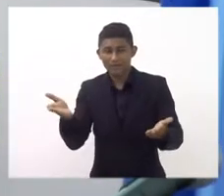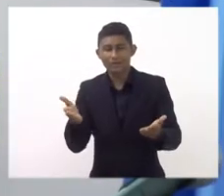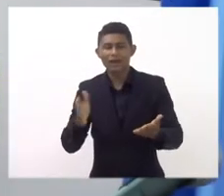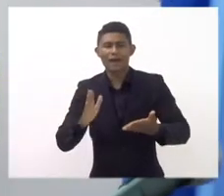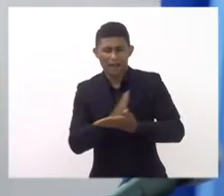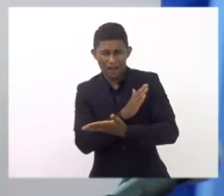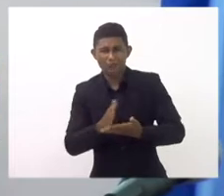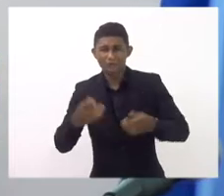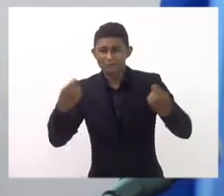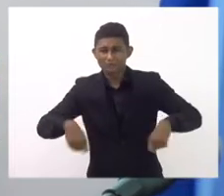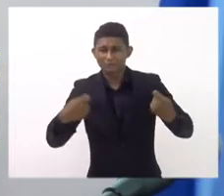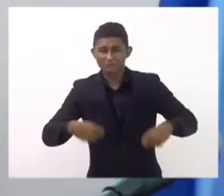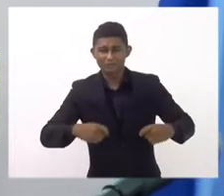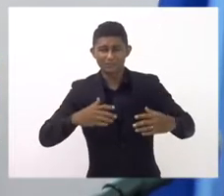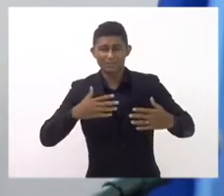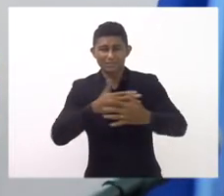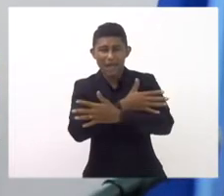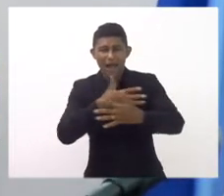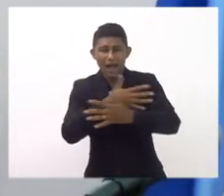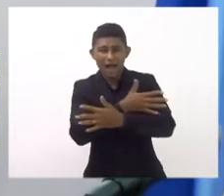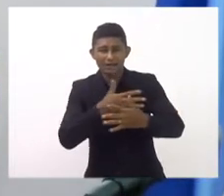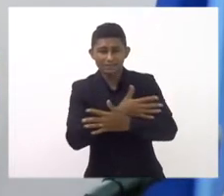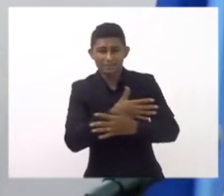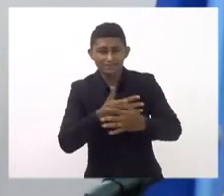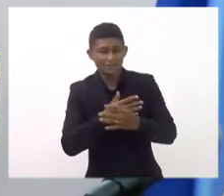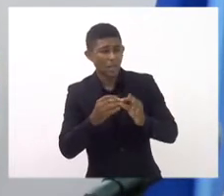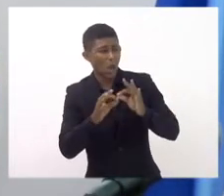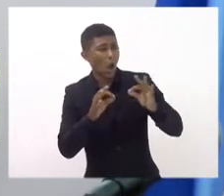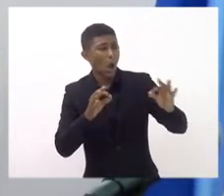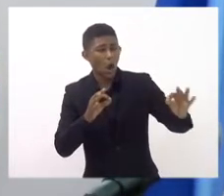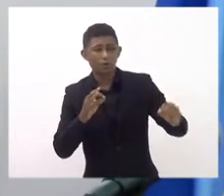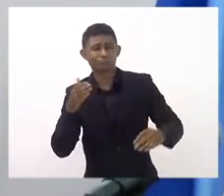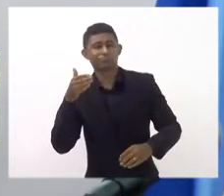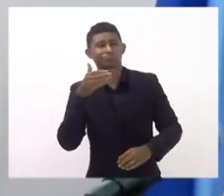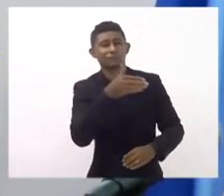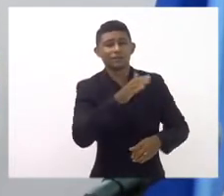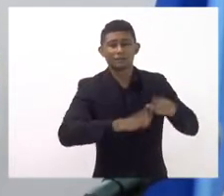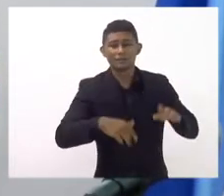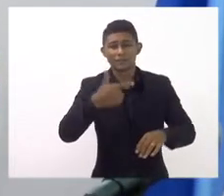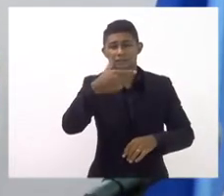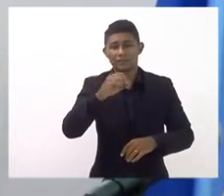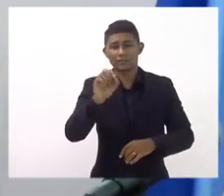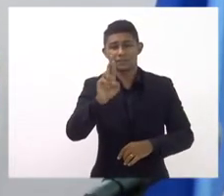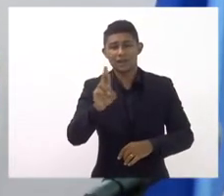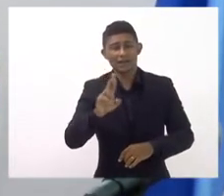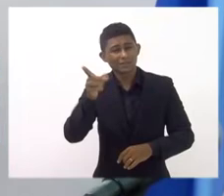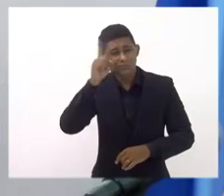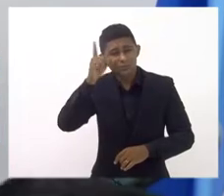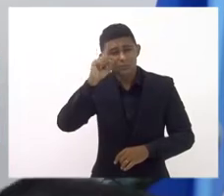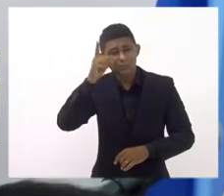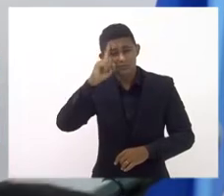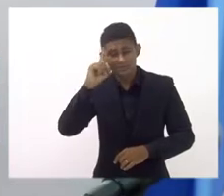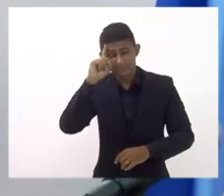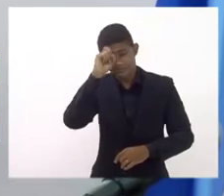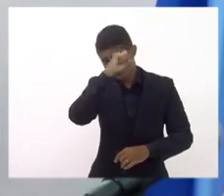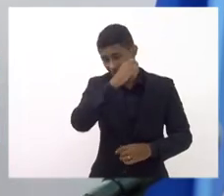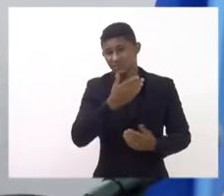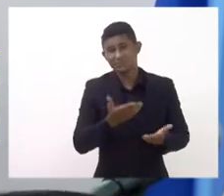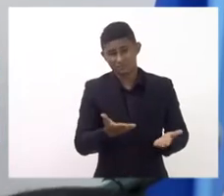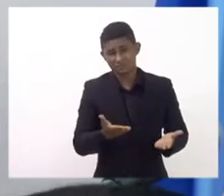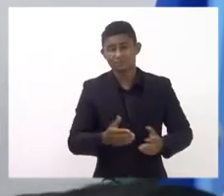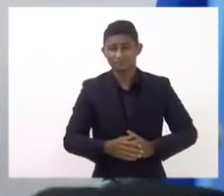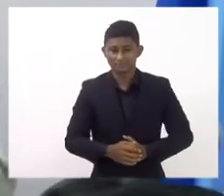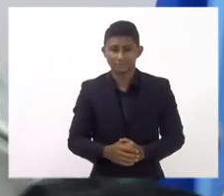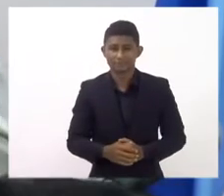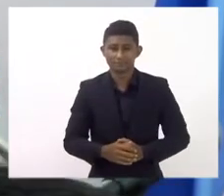muitas vezes chegam a quase R$20 por dia, o que, obviamente, deve onerar a política de assistência estudantil de uma forma absurda, né?